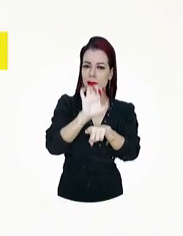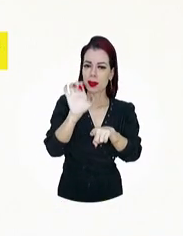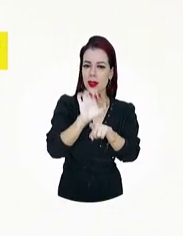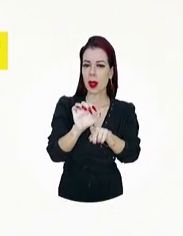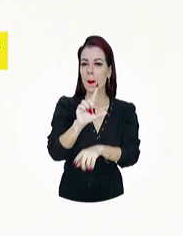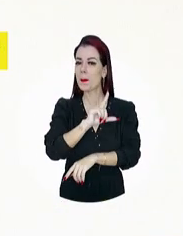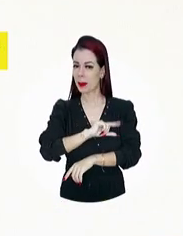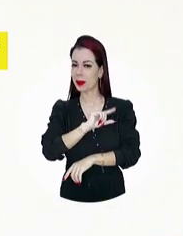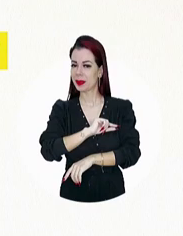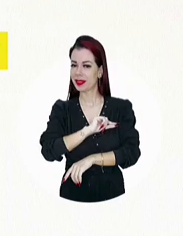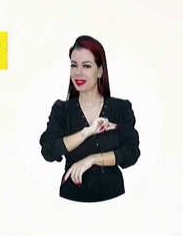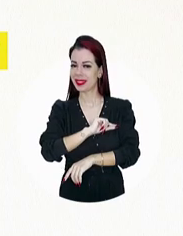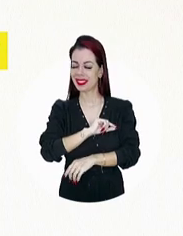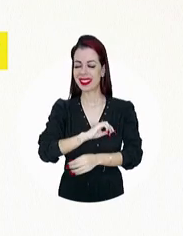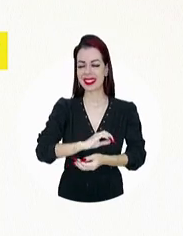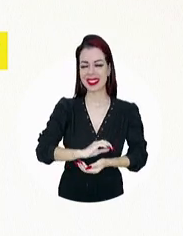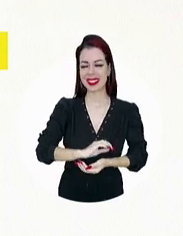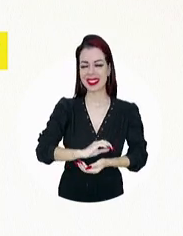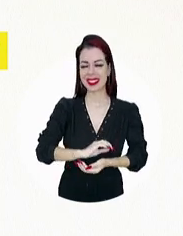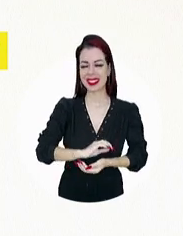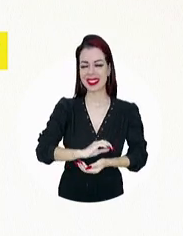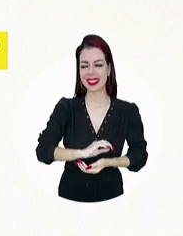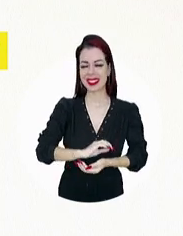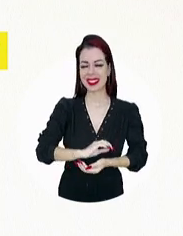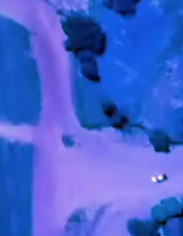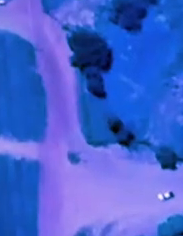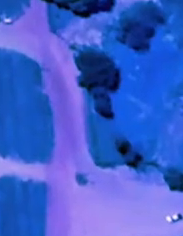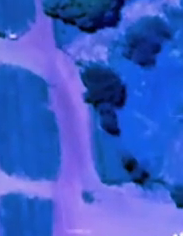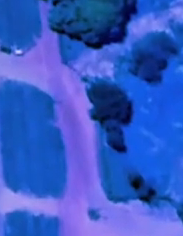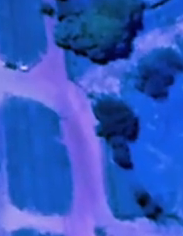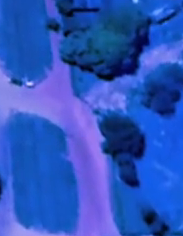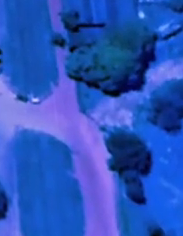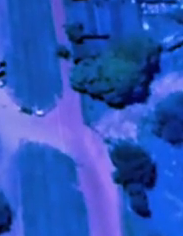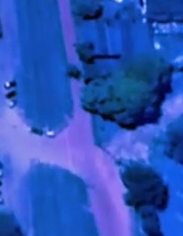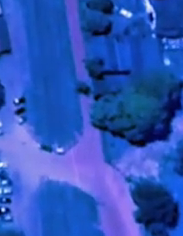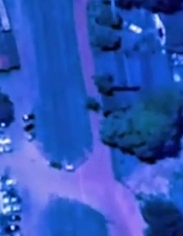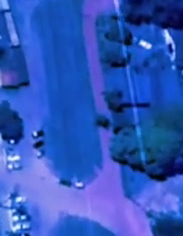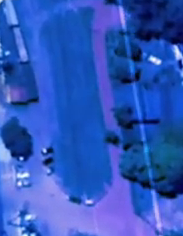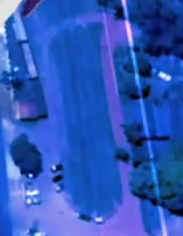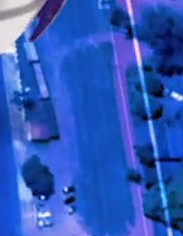Assembleia Legislativa de Mato Grosso do Sul, o Estado.